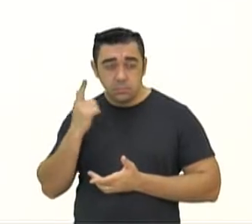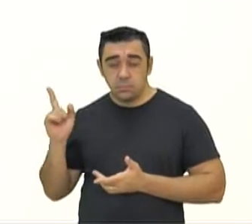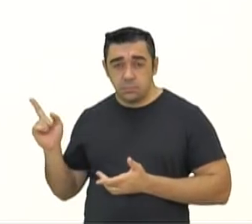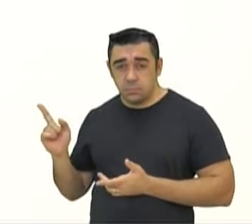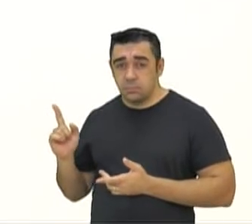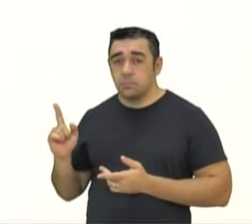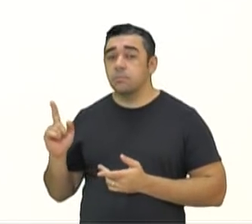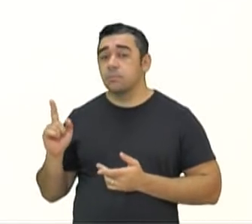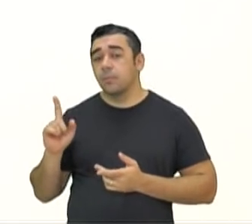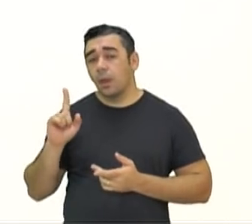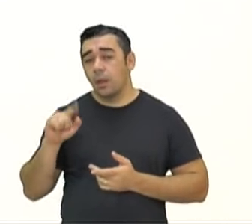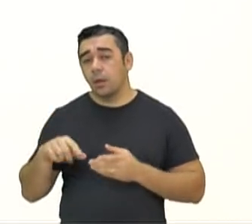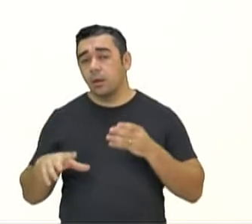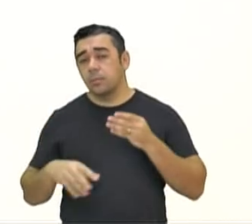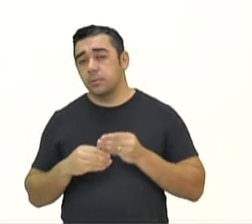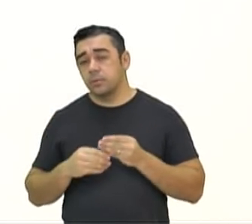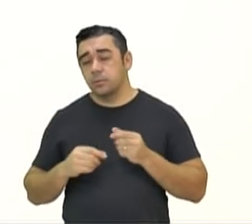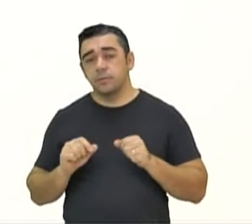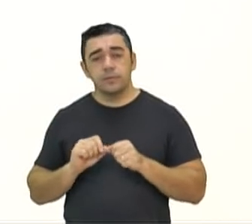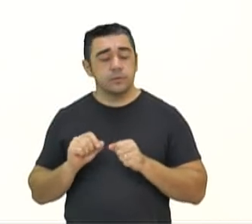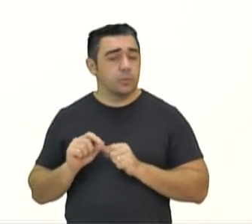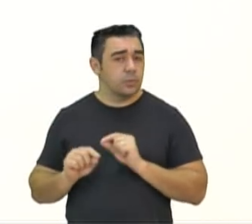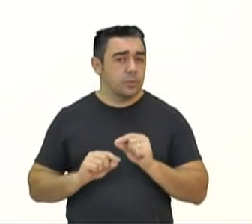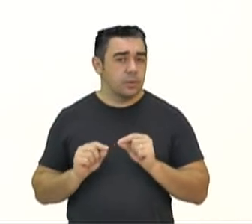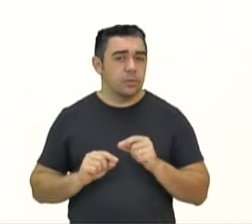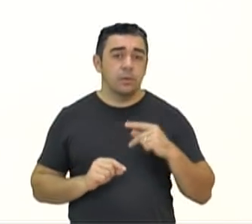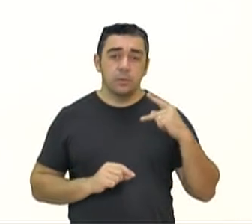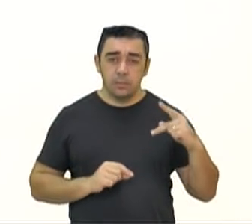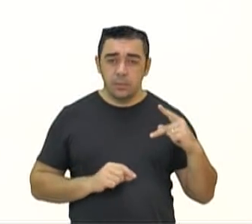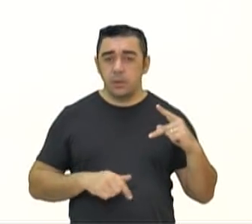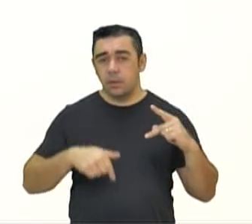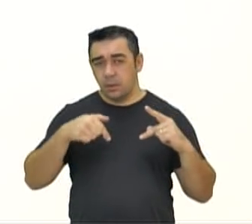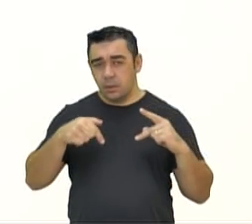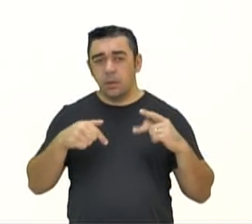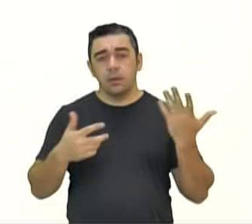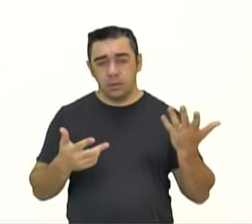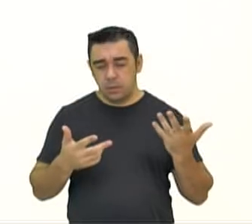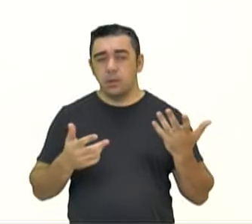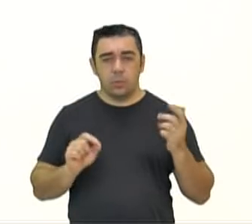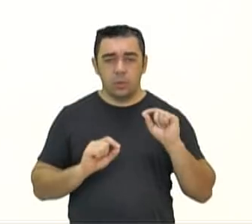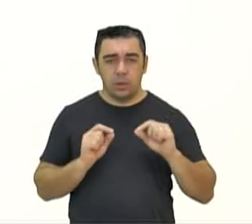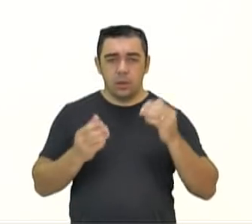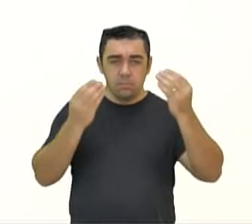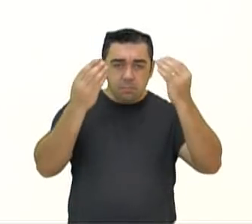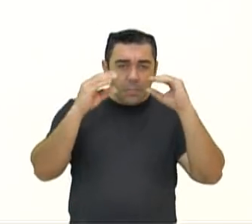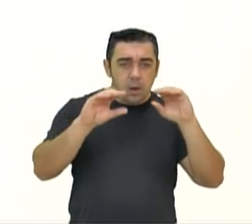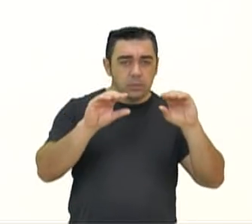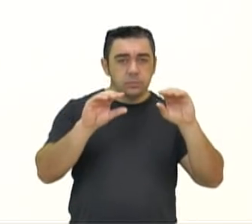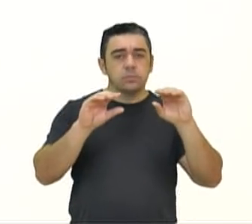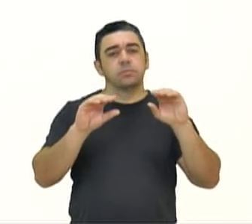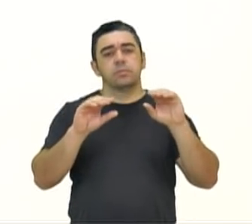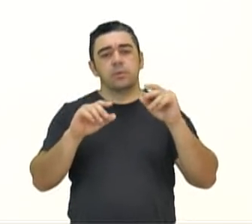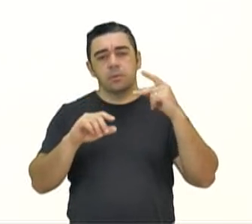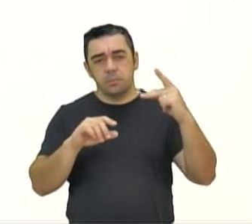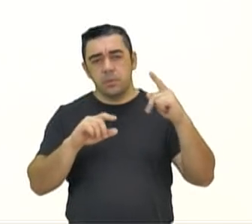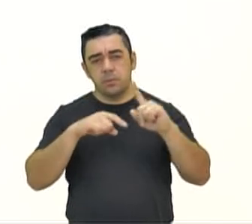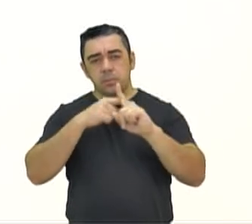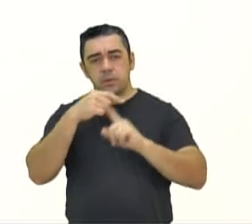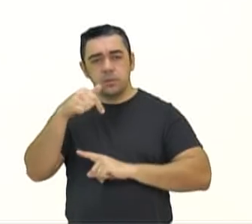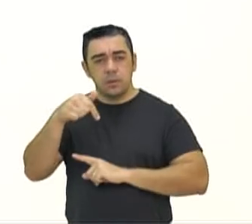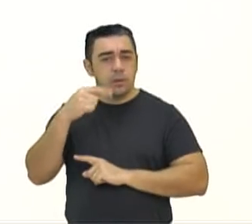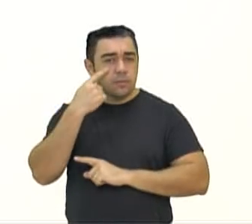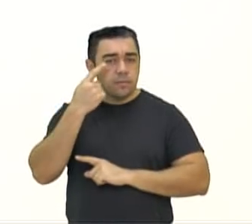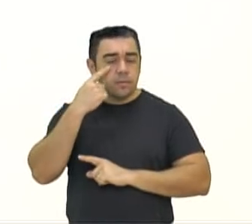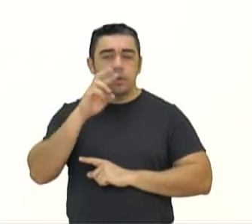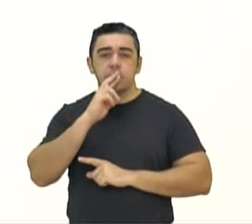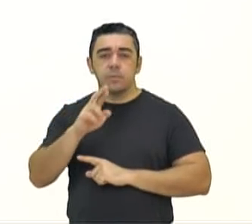Para sabermos se é complementar, faremos os valores que estão embaixo do nosso binômio, faremos P mais Q e ele